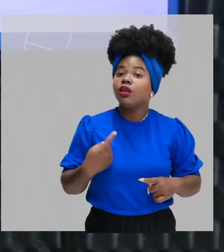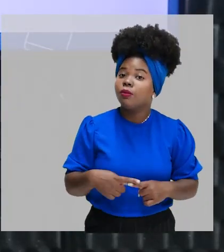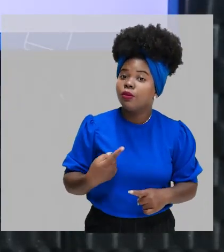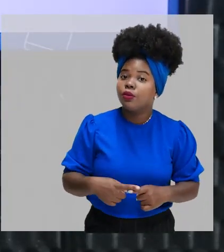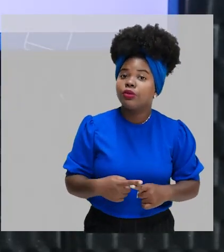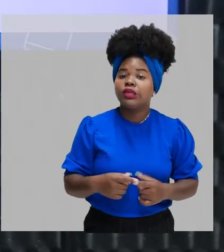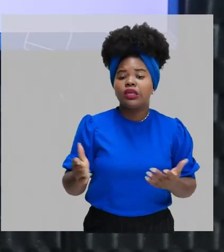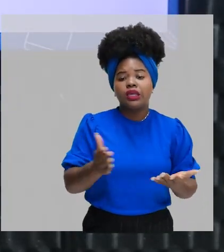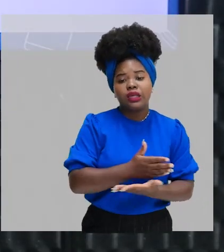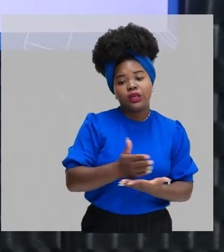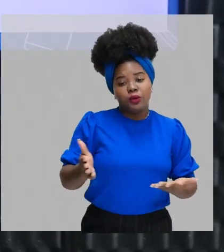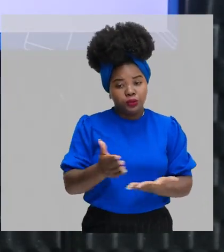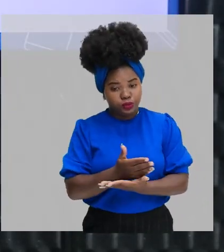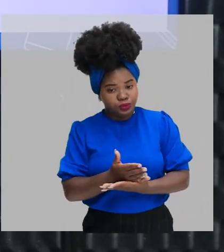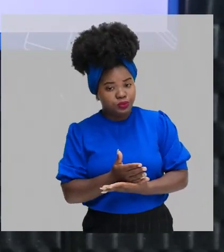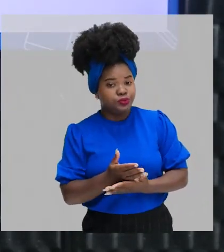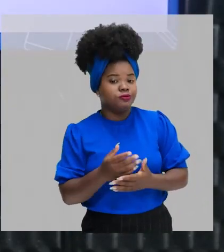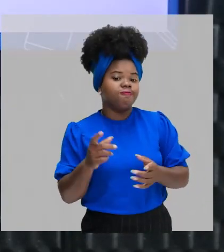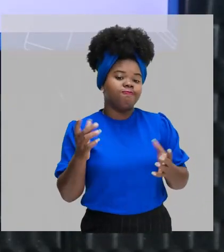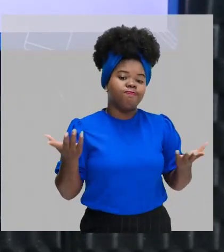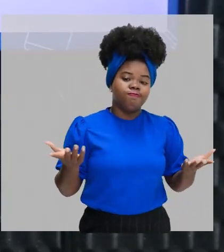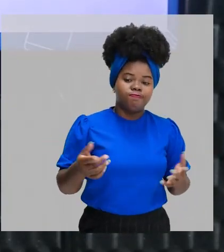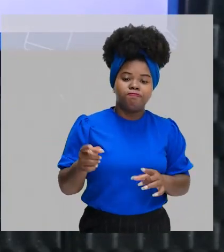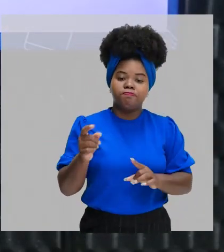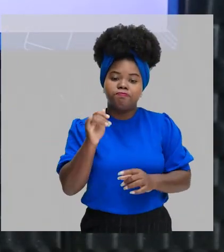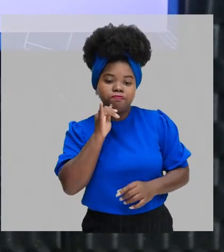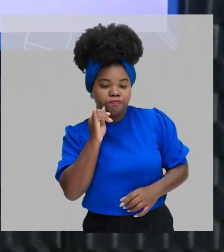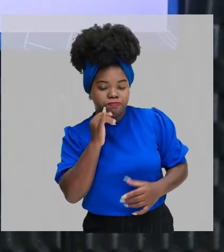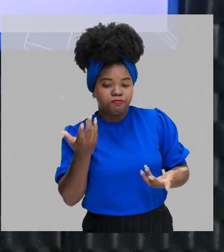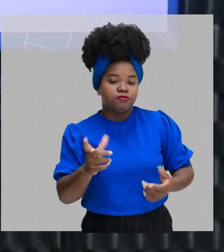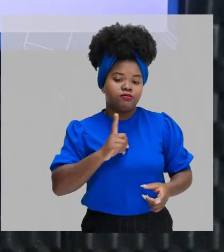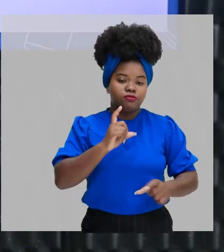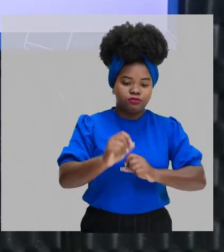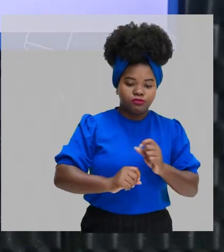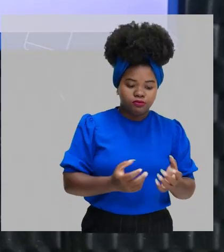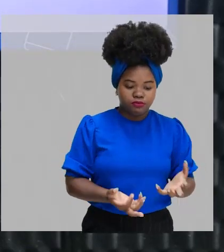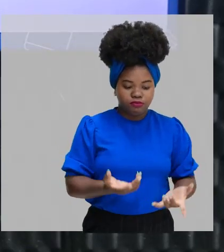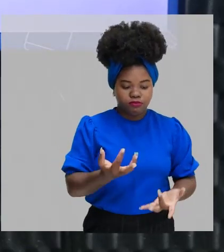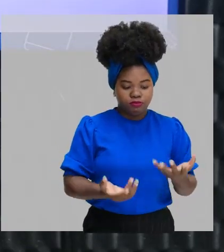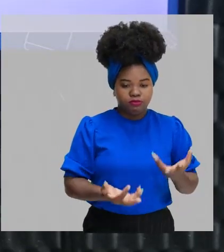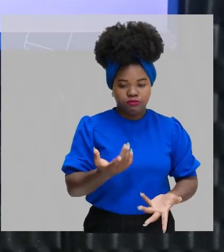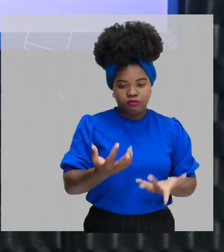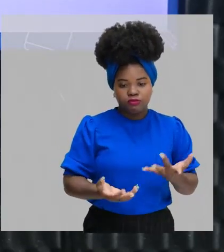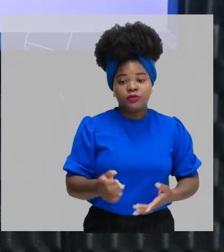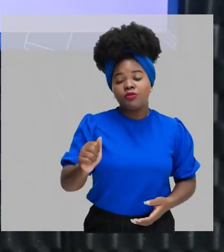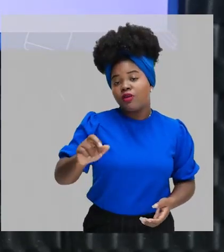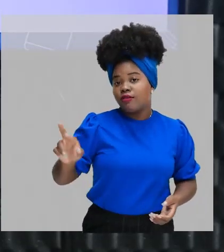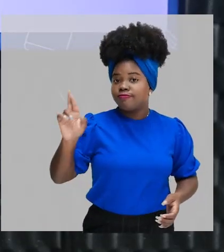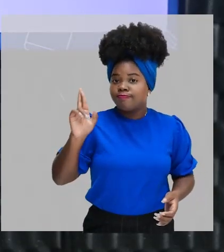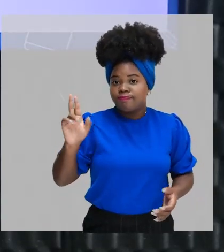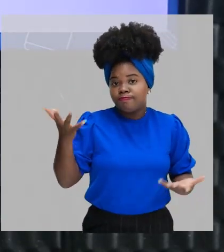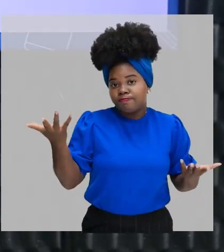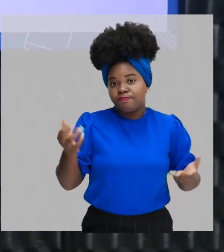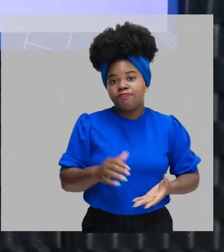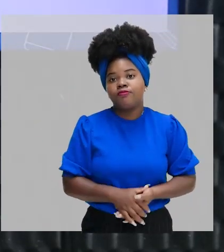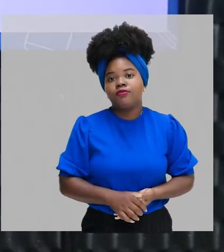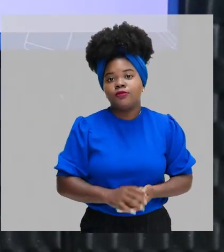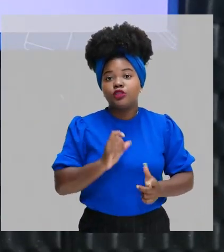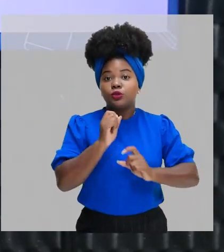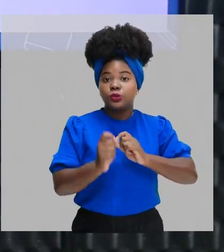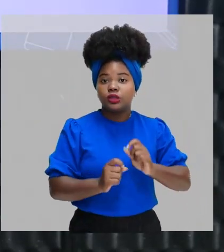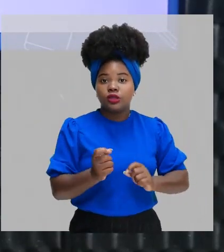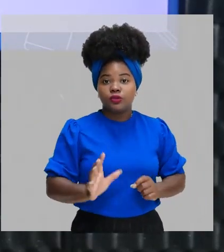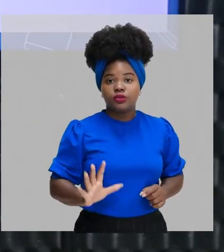em algumas situações podemos ter uma queima ao ar livre. E aí o que